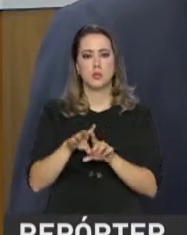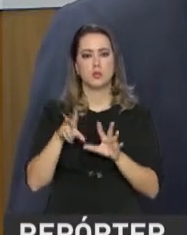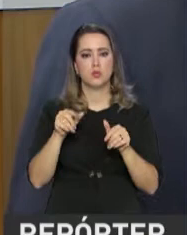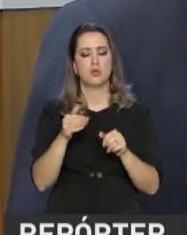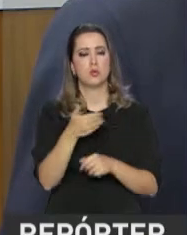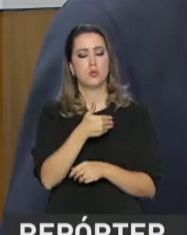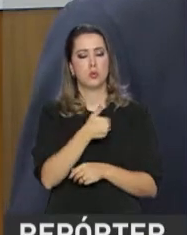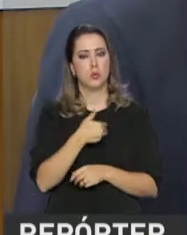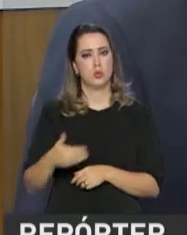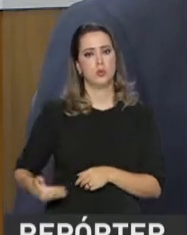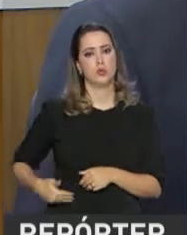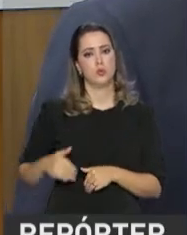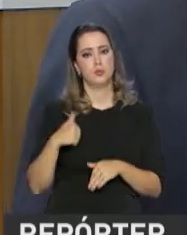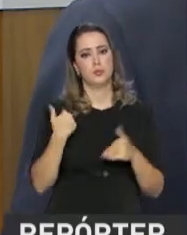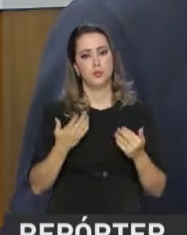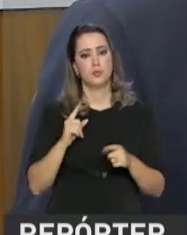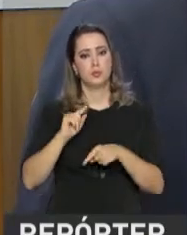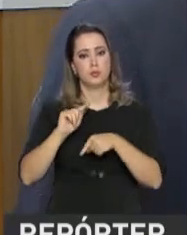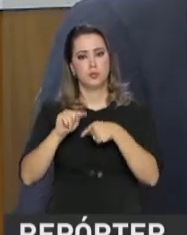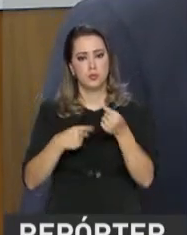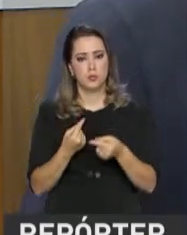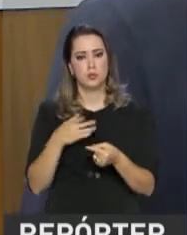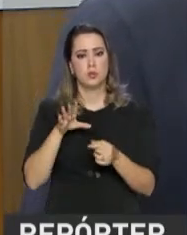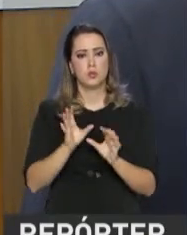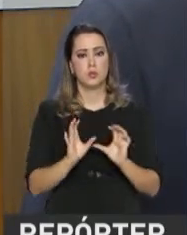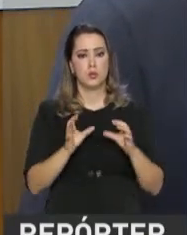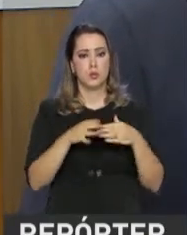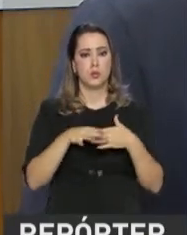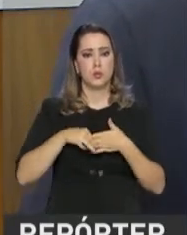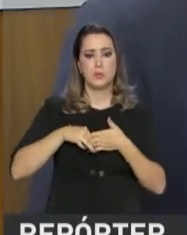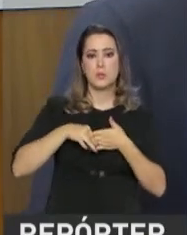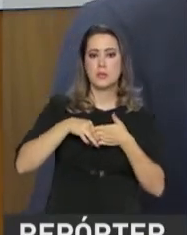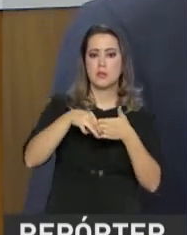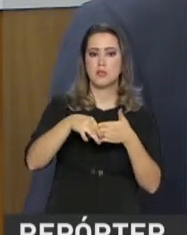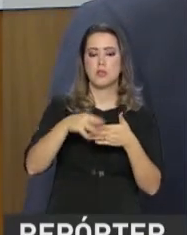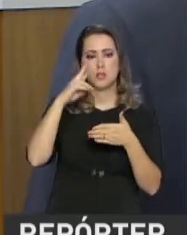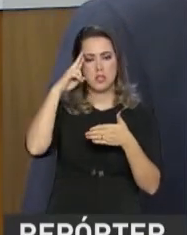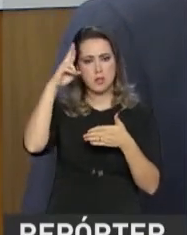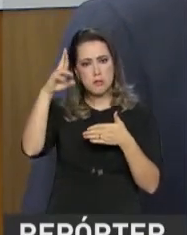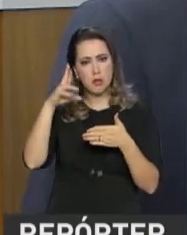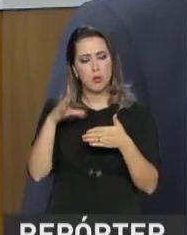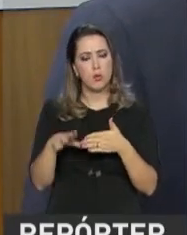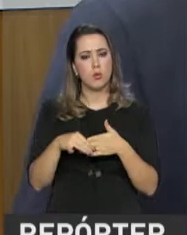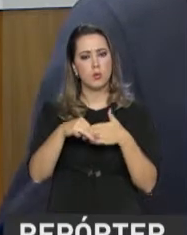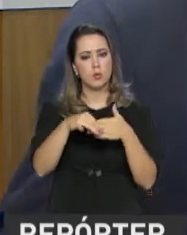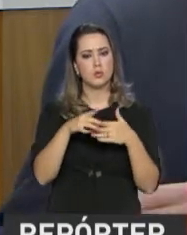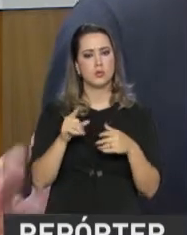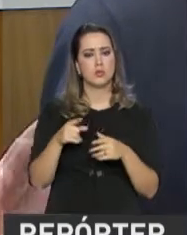todo o governo, e o próximo passo é aplicar para as autoridades, para os, né, dirigentes